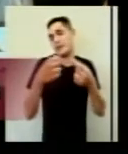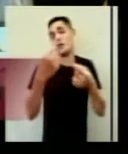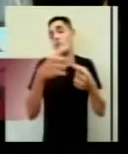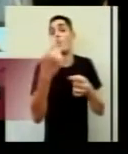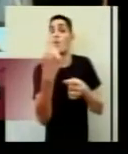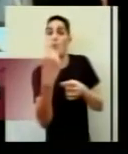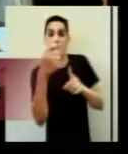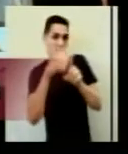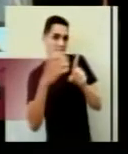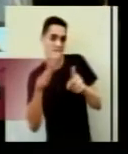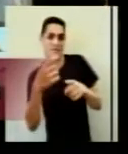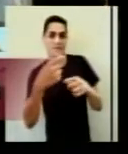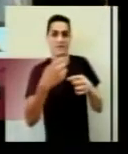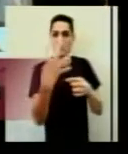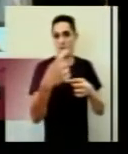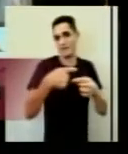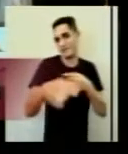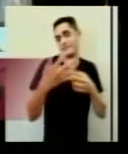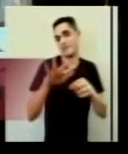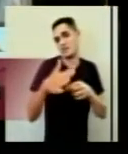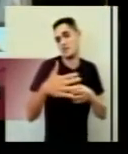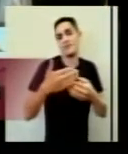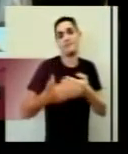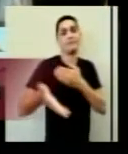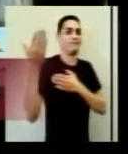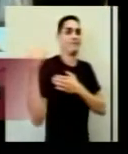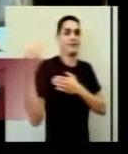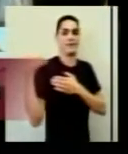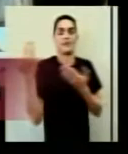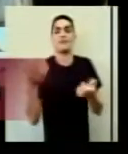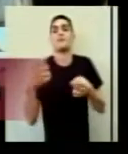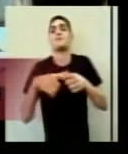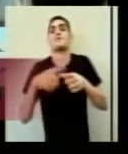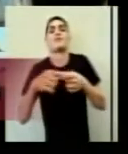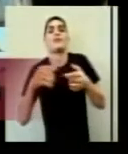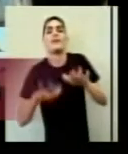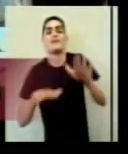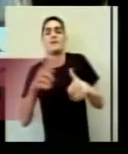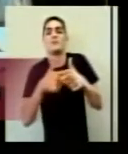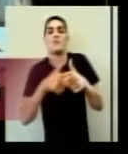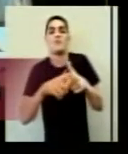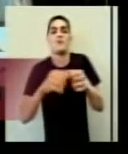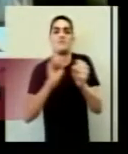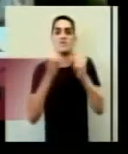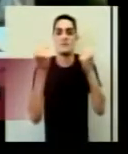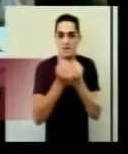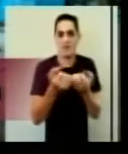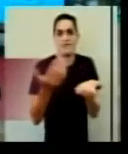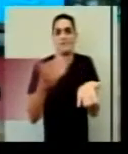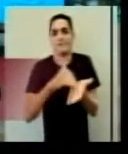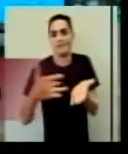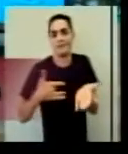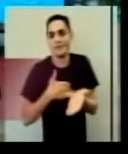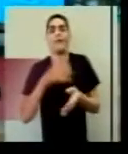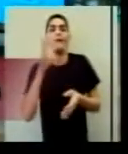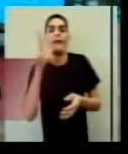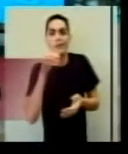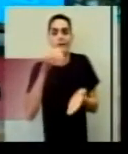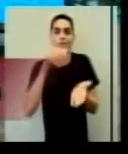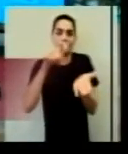semanas anteriores, por problemas de atraso na elaboração desses exames e da liberação